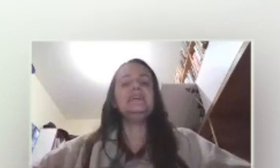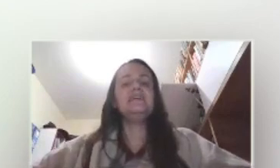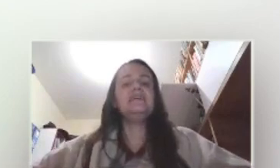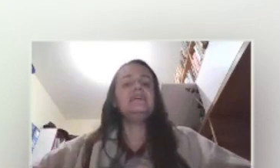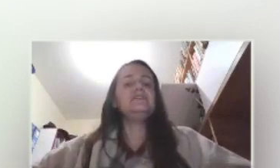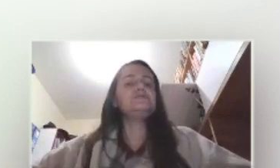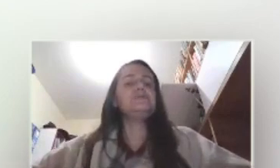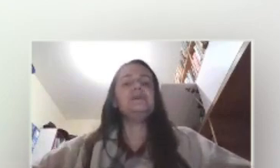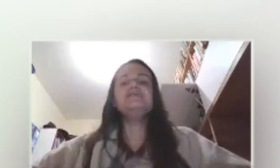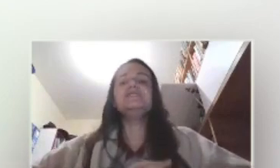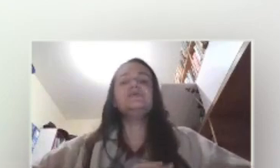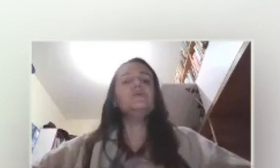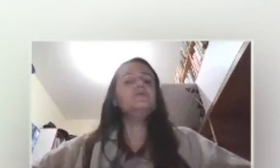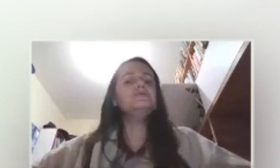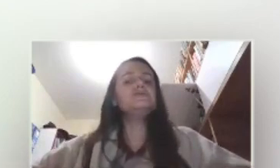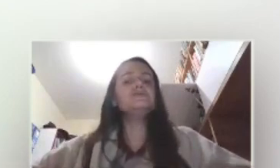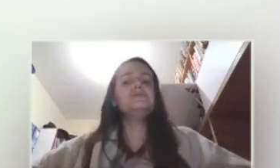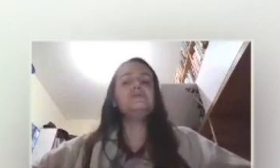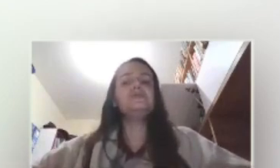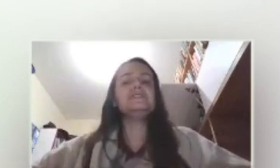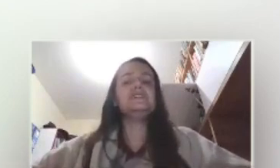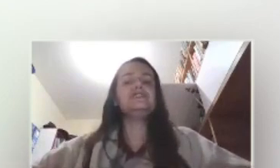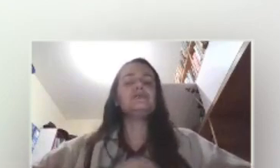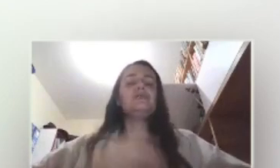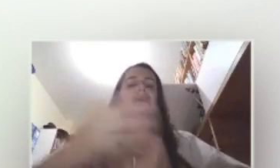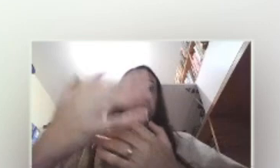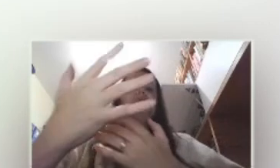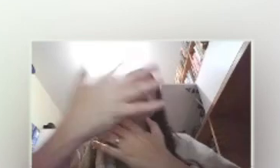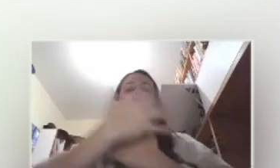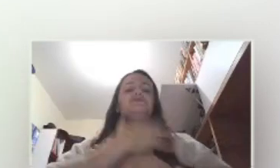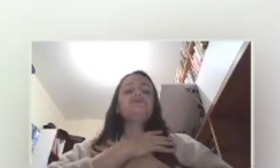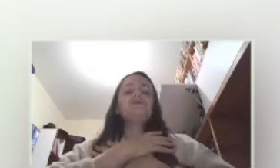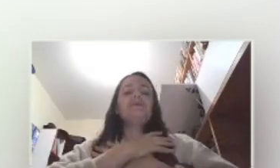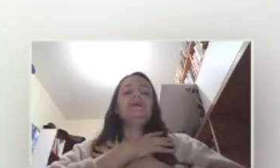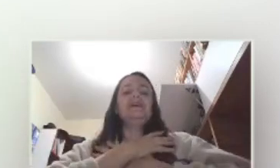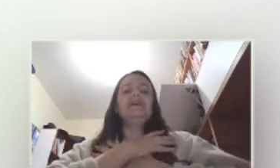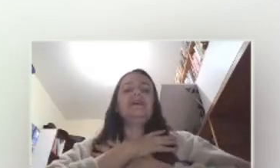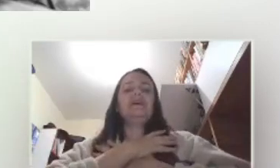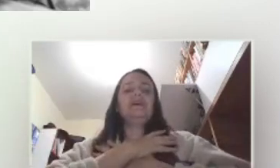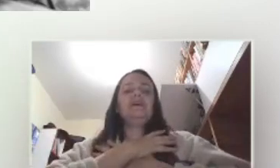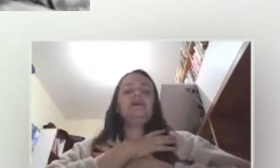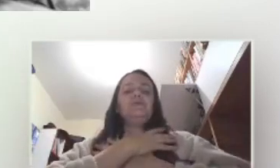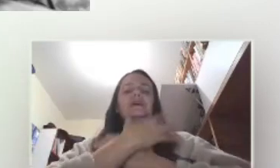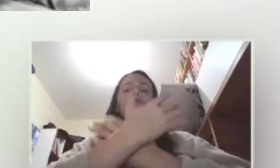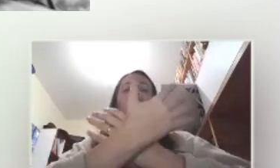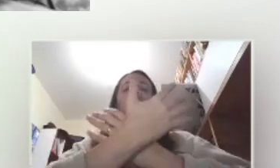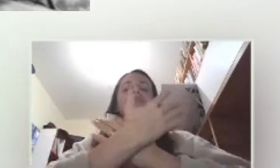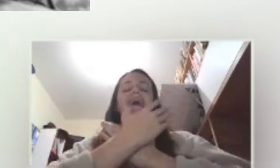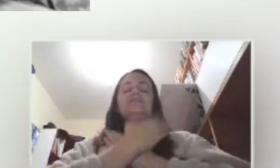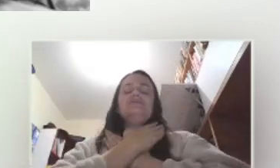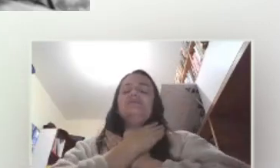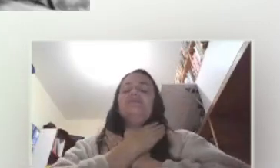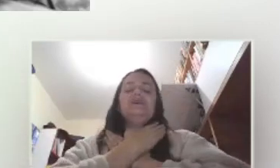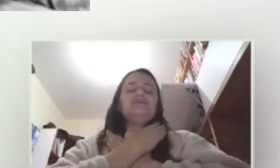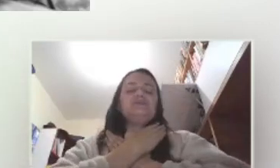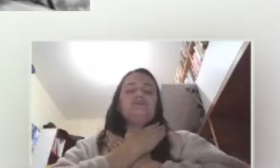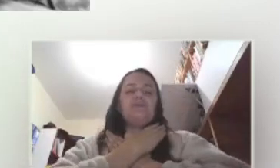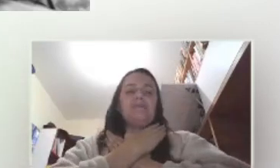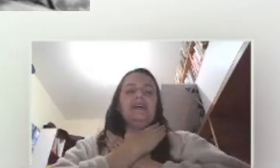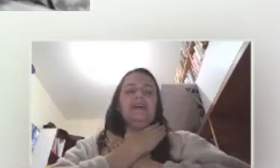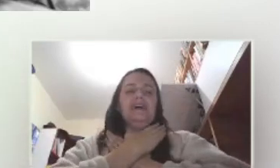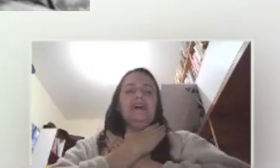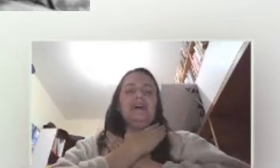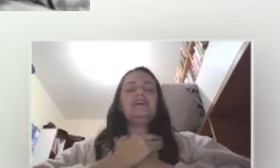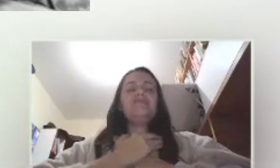nasce, nos primeiros segundos, o importante é colocar o bebê junto com a mãe. Porque o contato do bebê junto